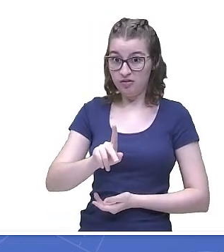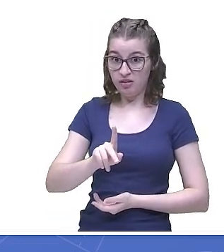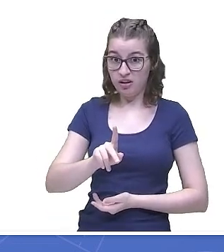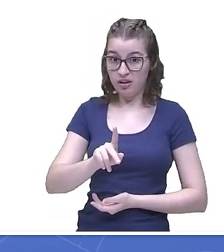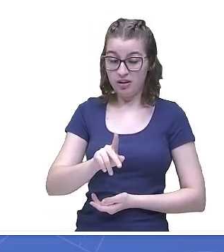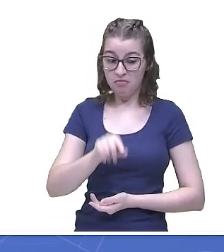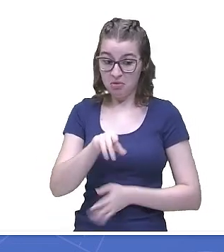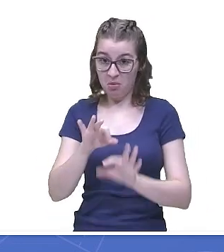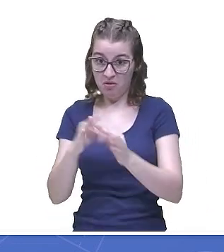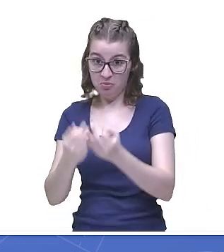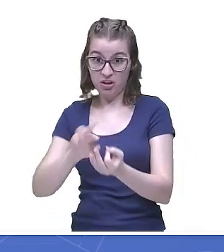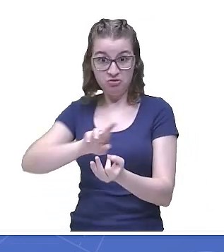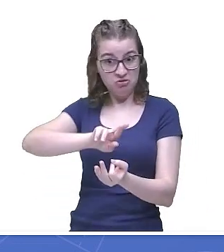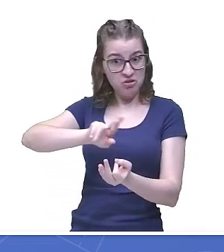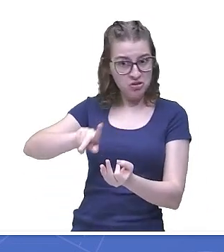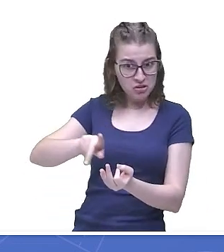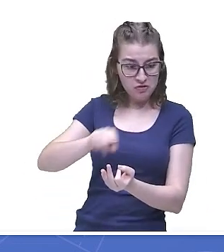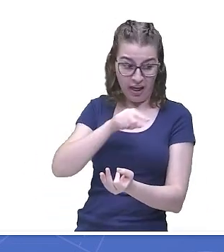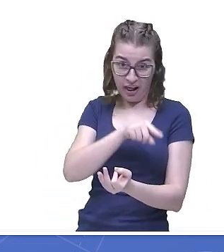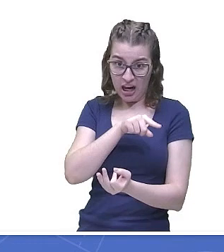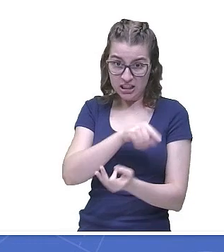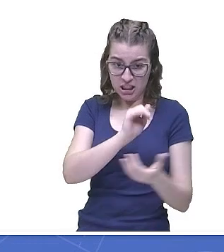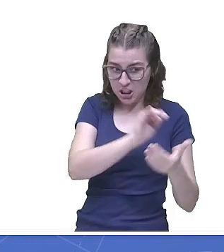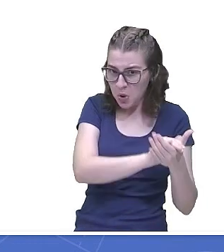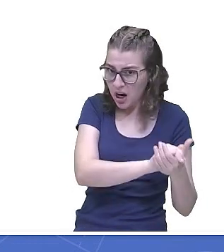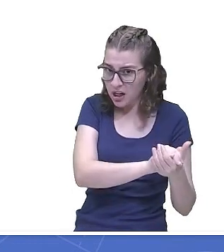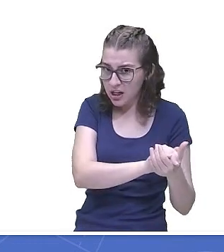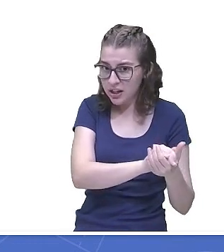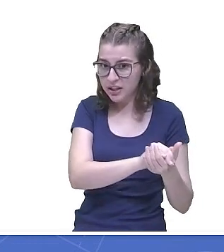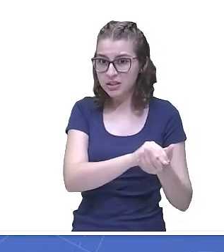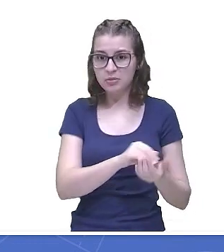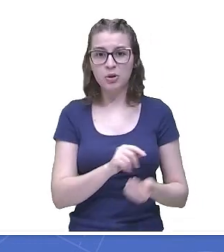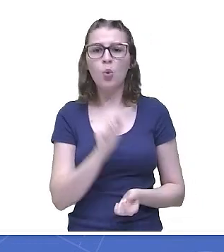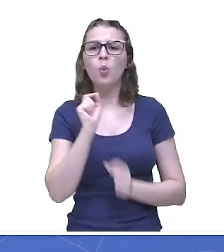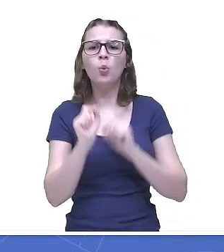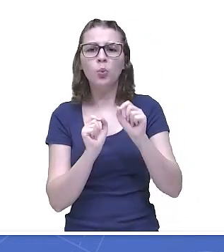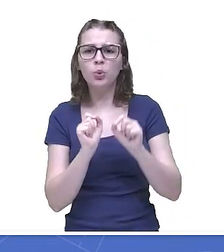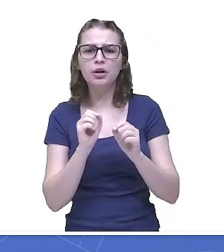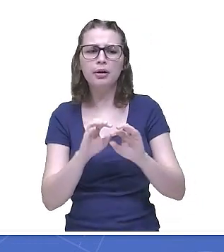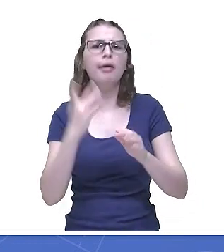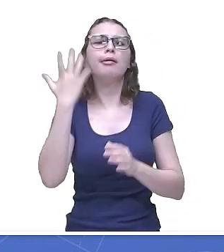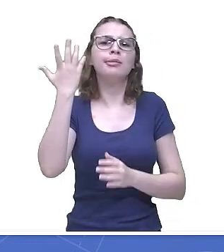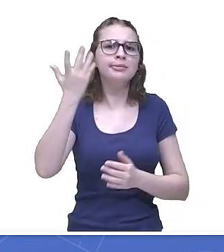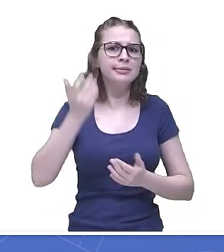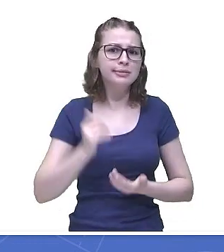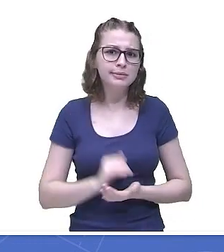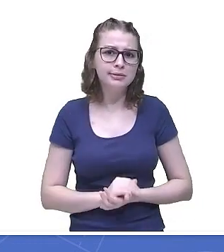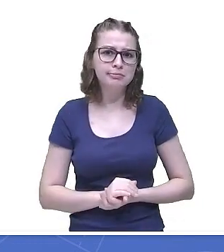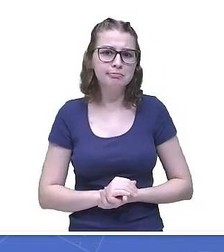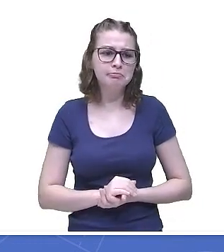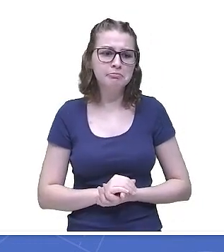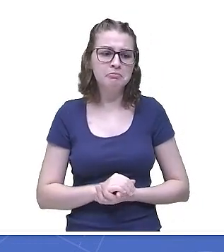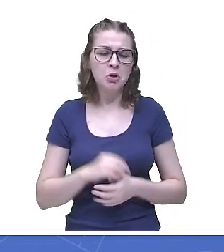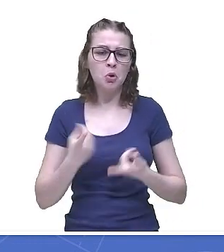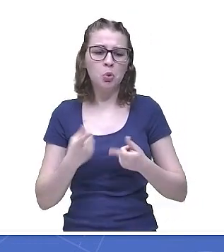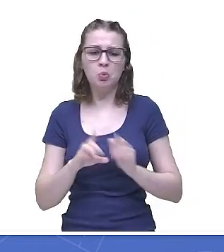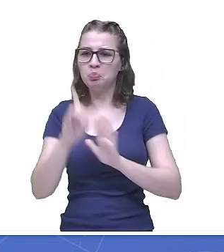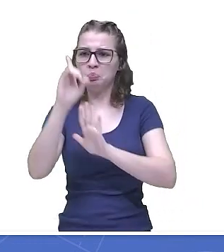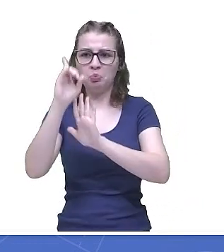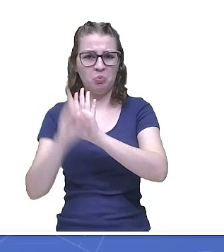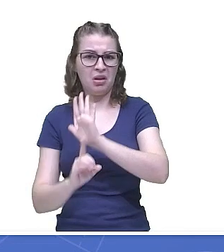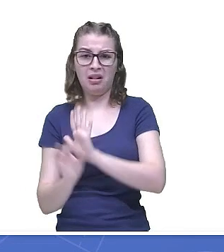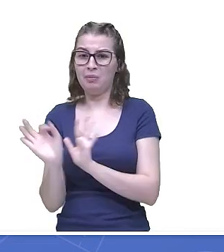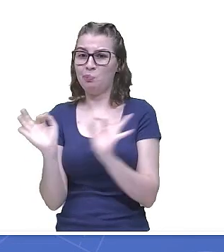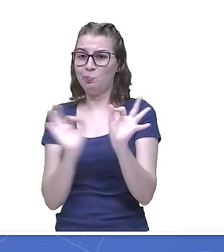se a sua família não fosse constituída dessa maneira, de forma matrimonial, casada na igreja, você não tinha direito a nada, né? Você